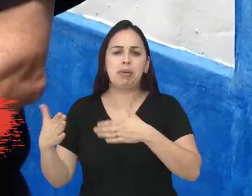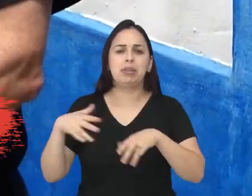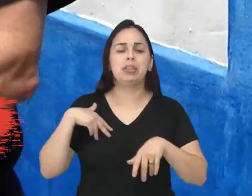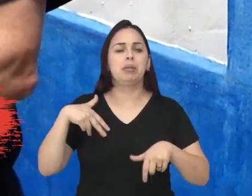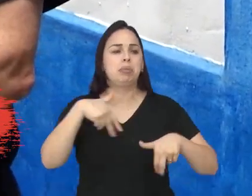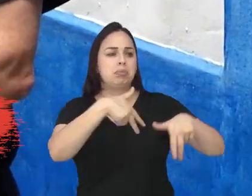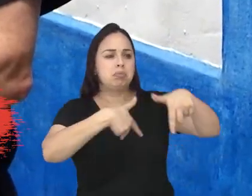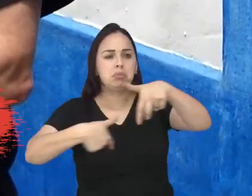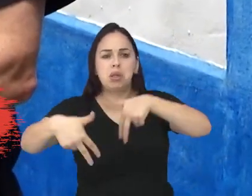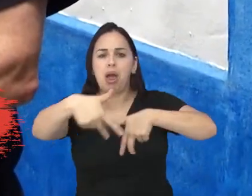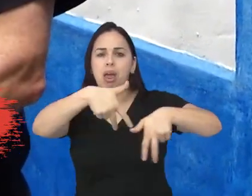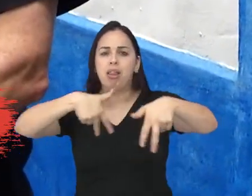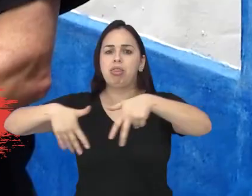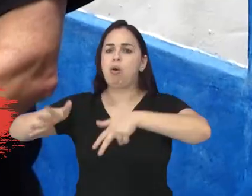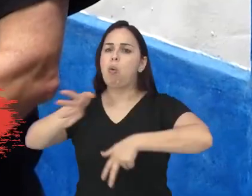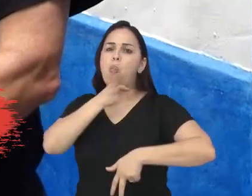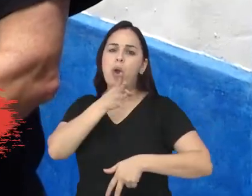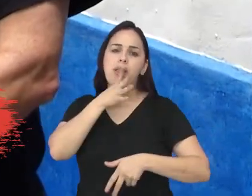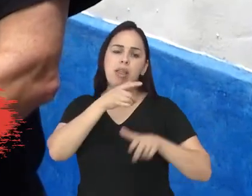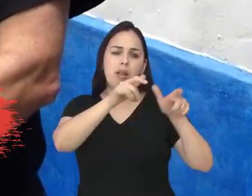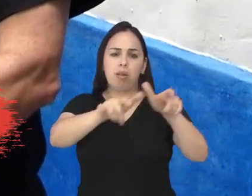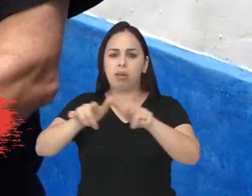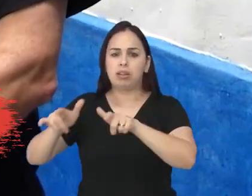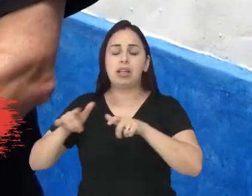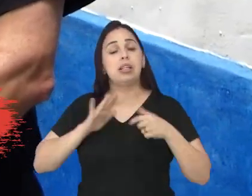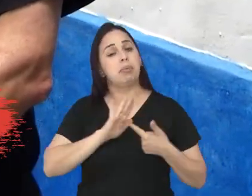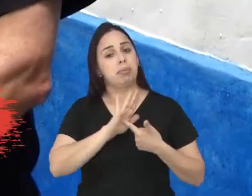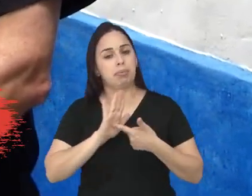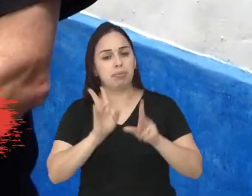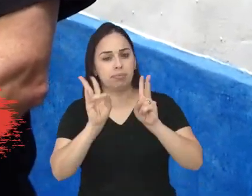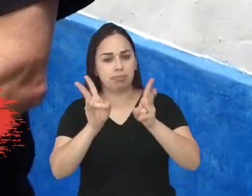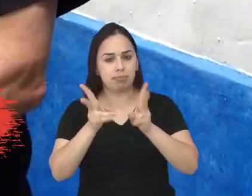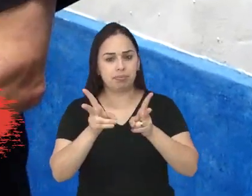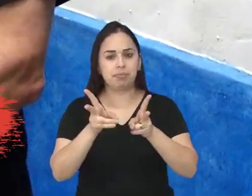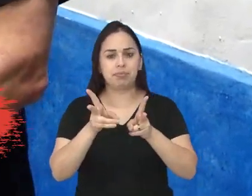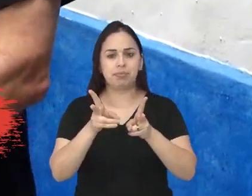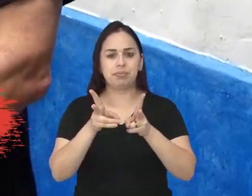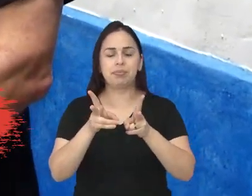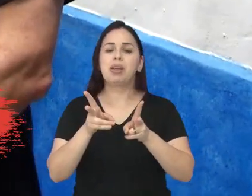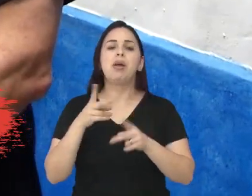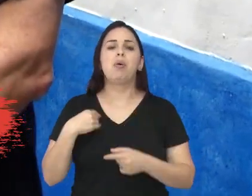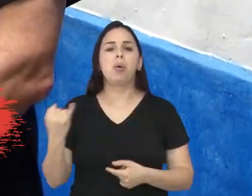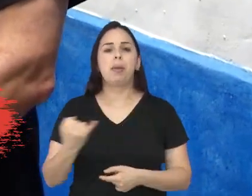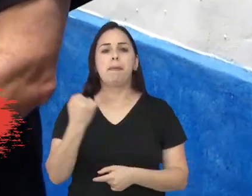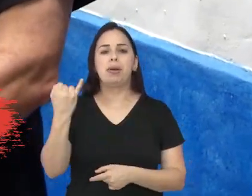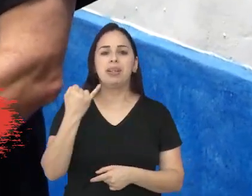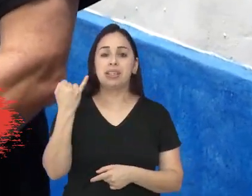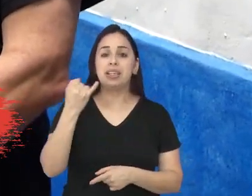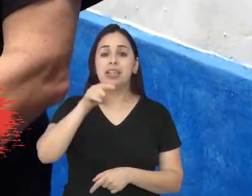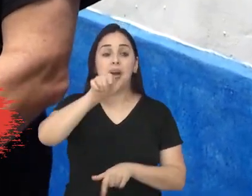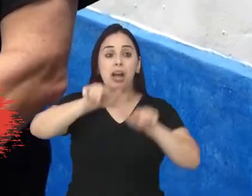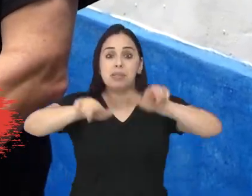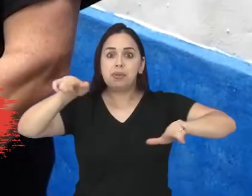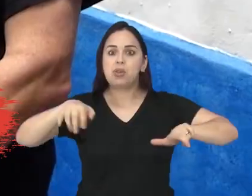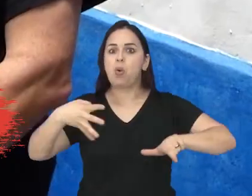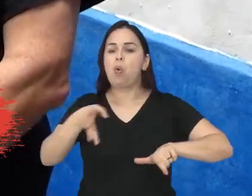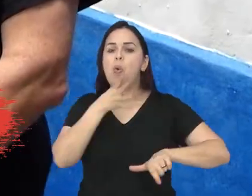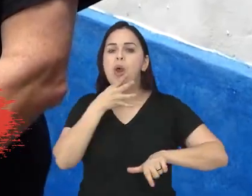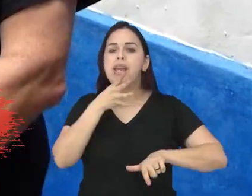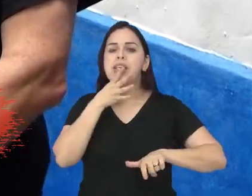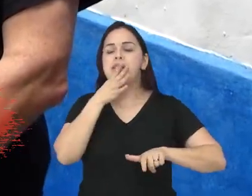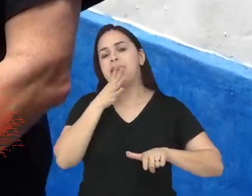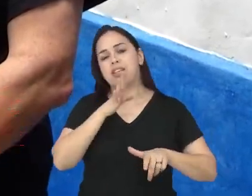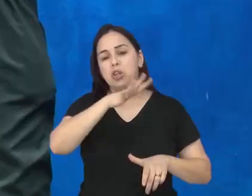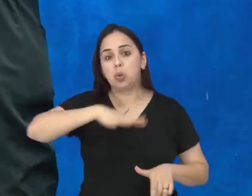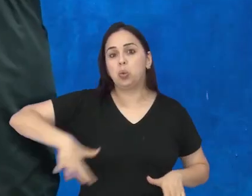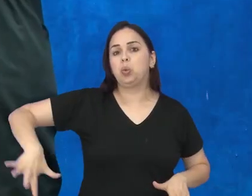todo o conceito, todo o local, que sempre é mostrado, né? Que esse que é importante pra gente, que as pessoas conheçam o conceito e o